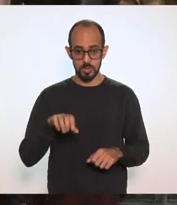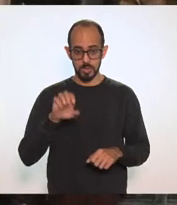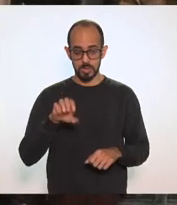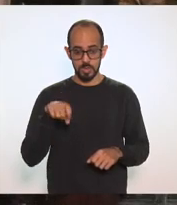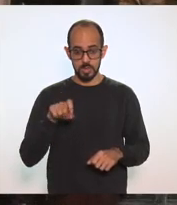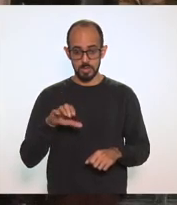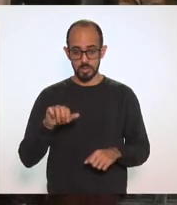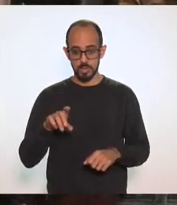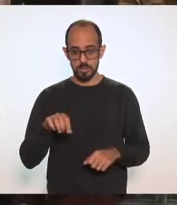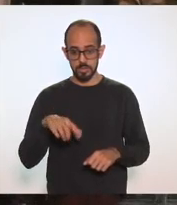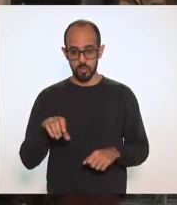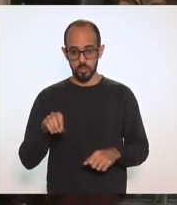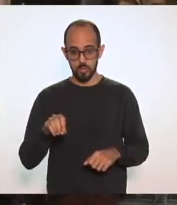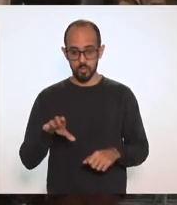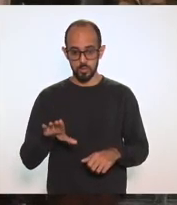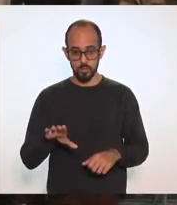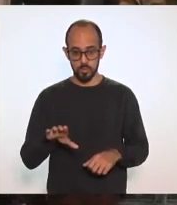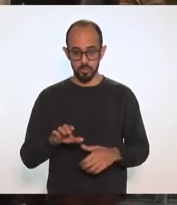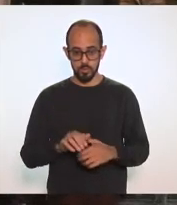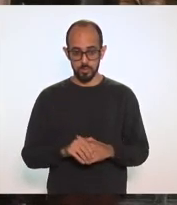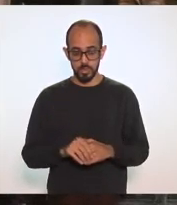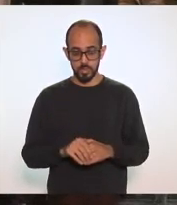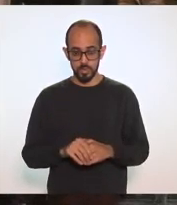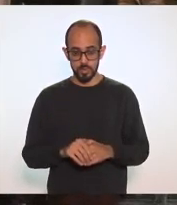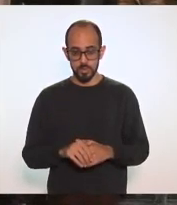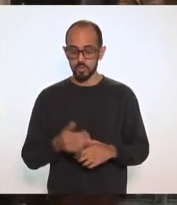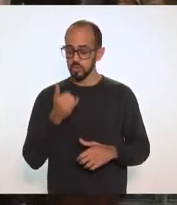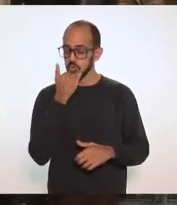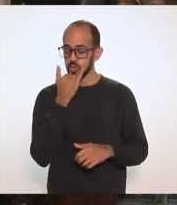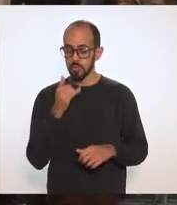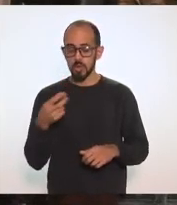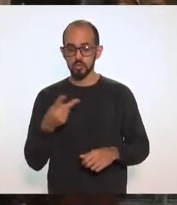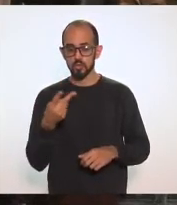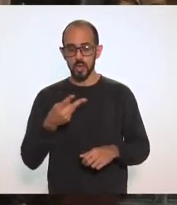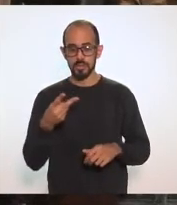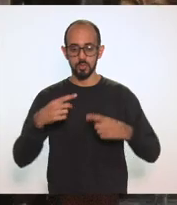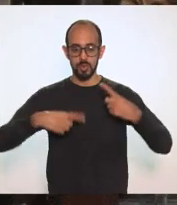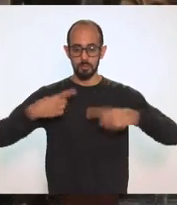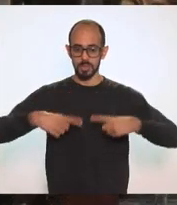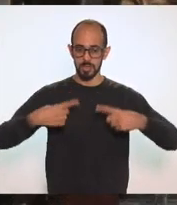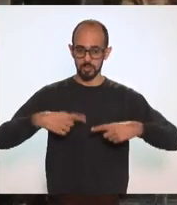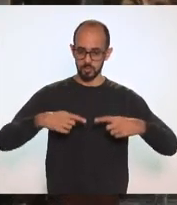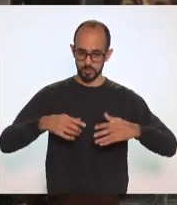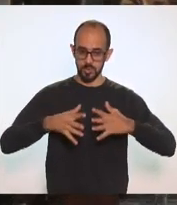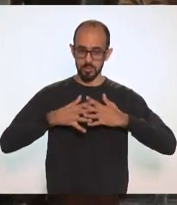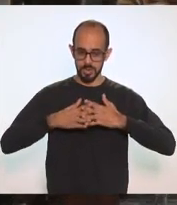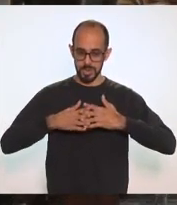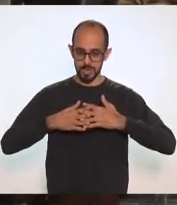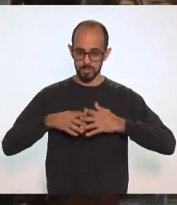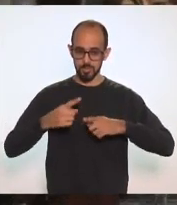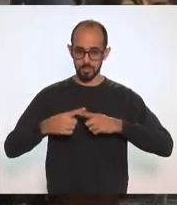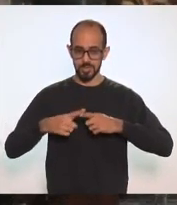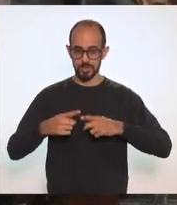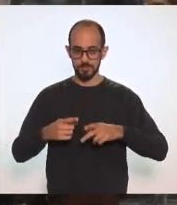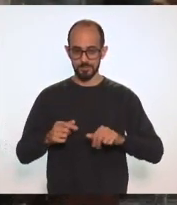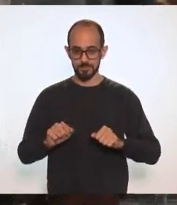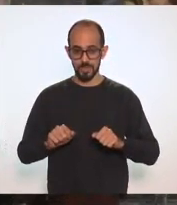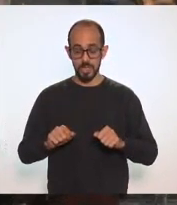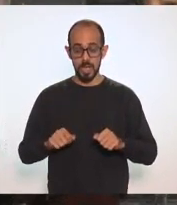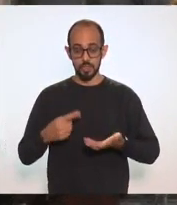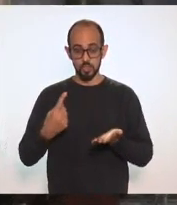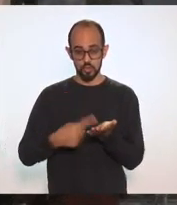mesmo sentido. Ficou no mesmo sentido, mas não foi o que nós combinamos. Não, presidente, nós combinamos que nós